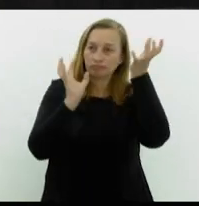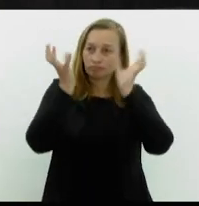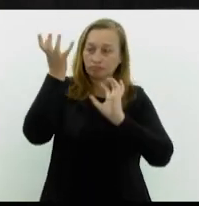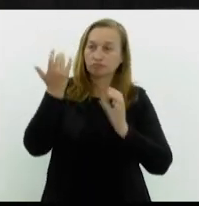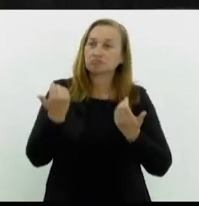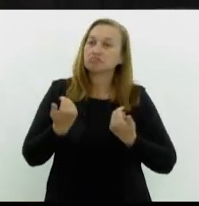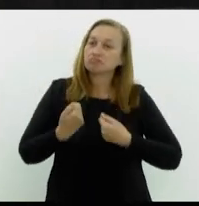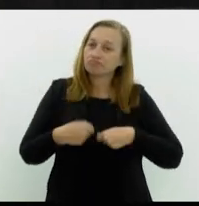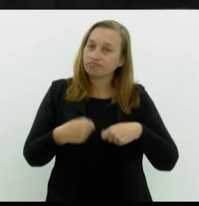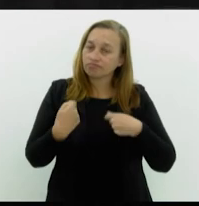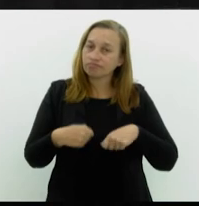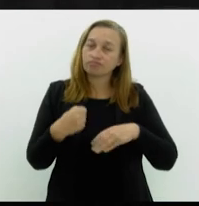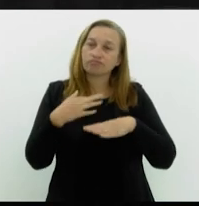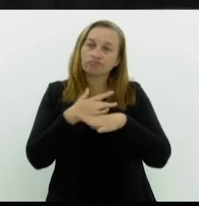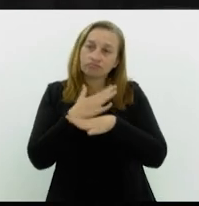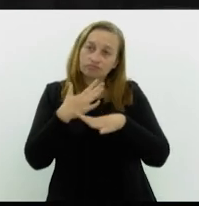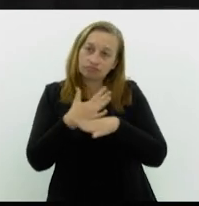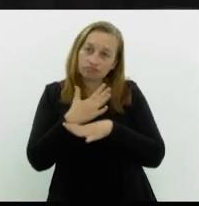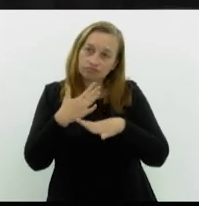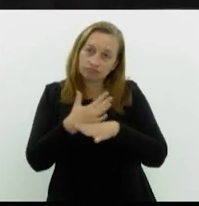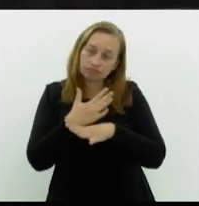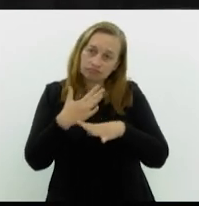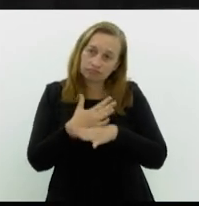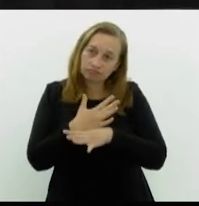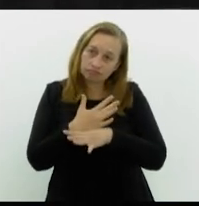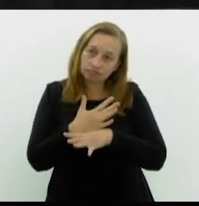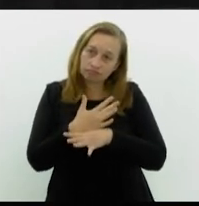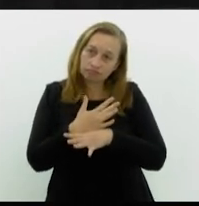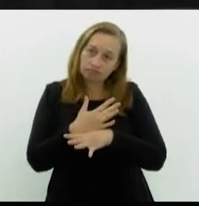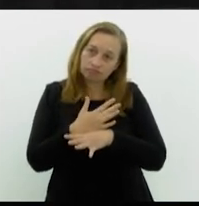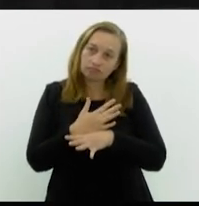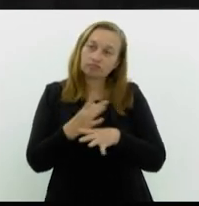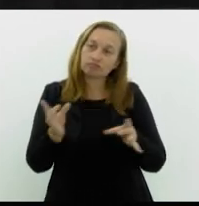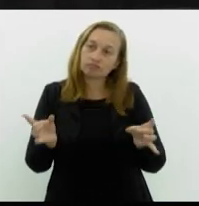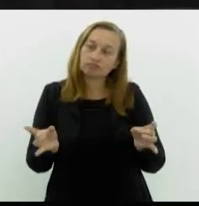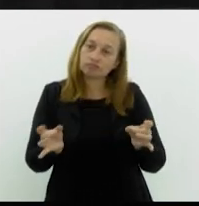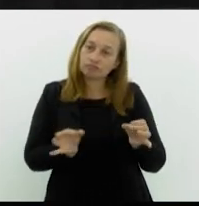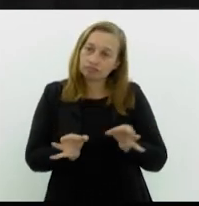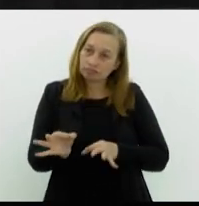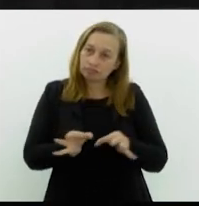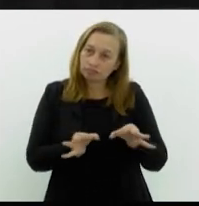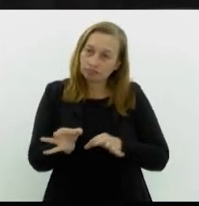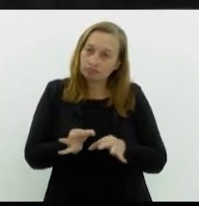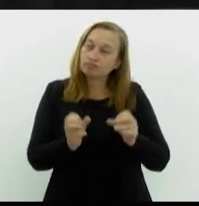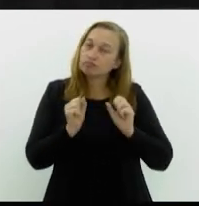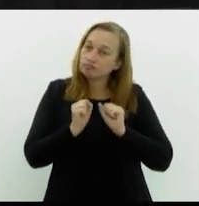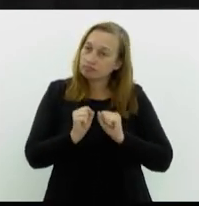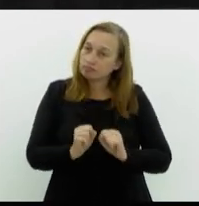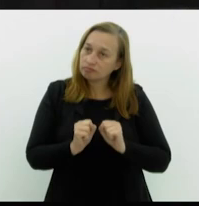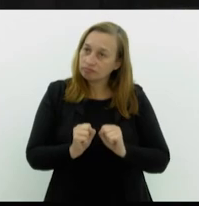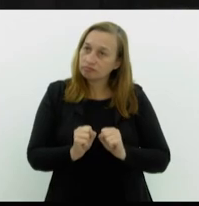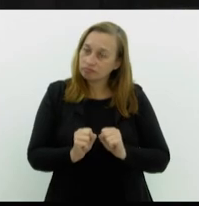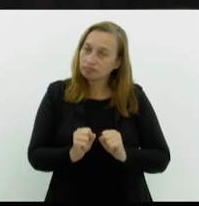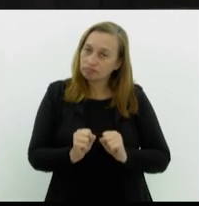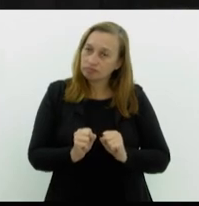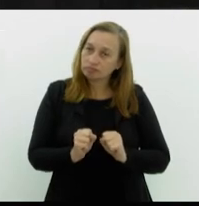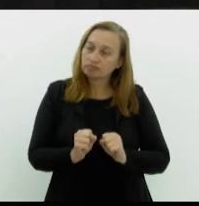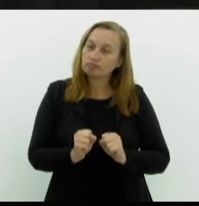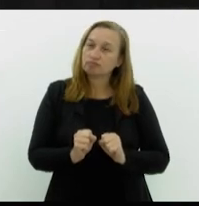precisamos de cidades resilientes, cidades que possam estar